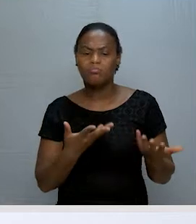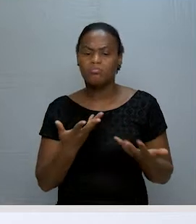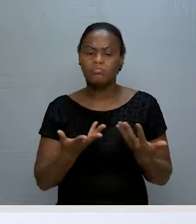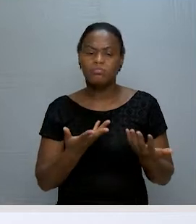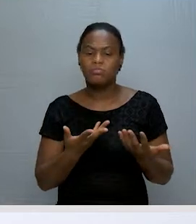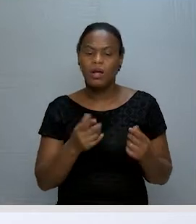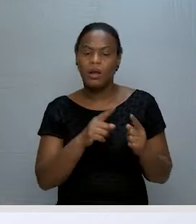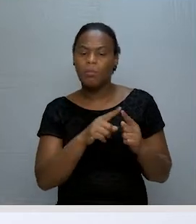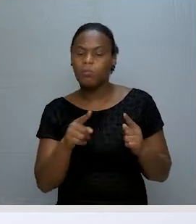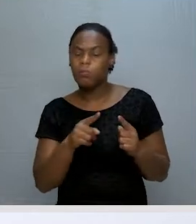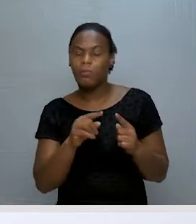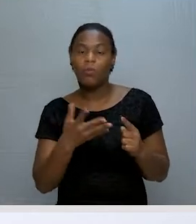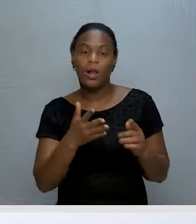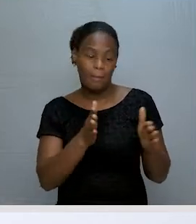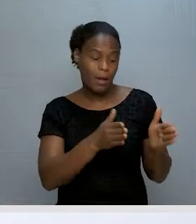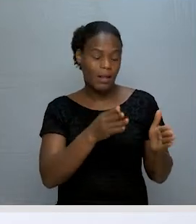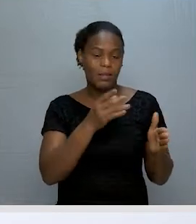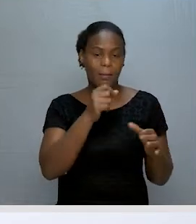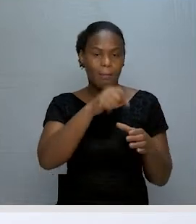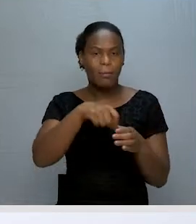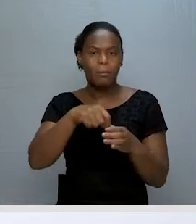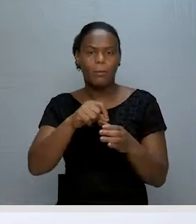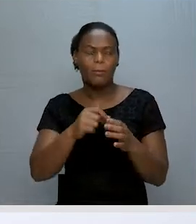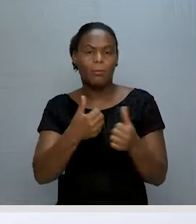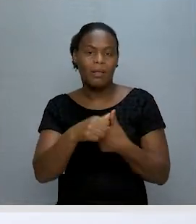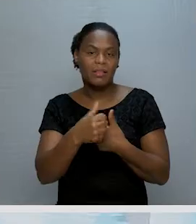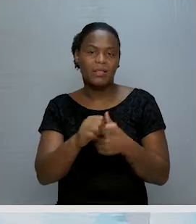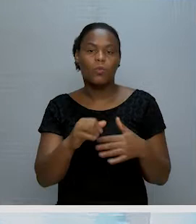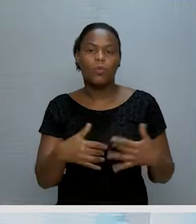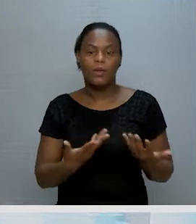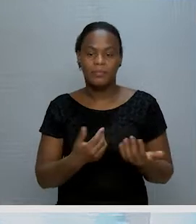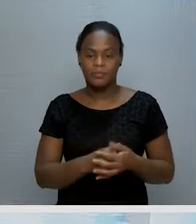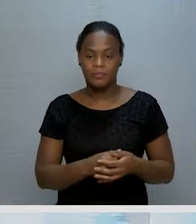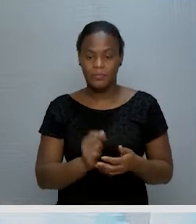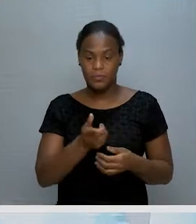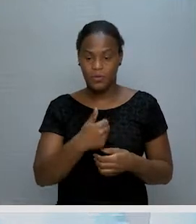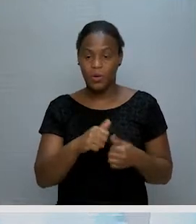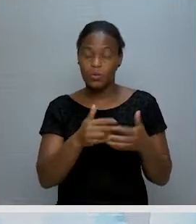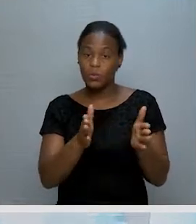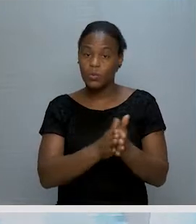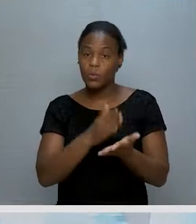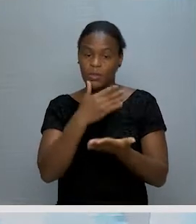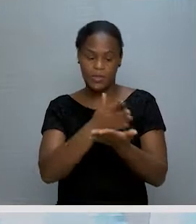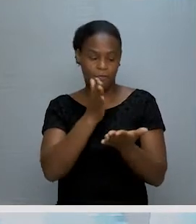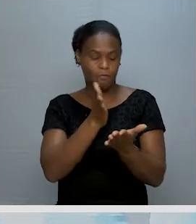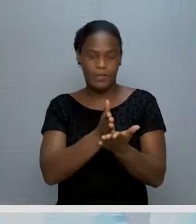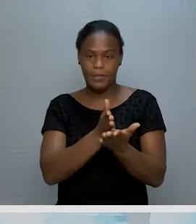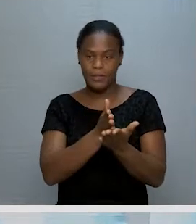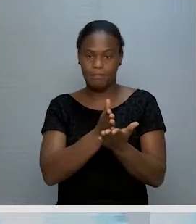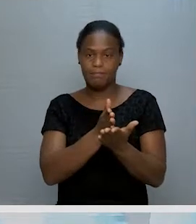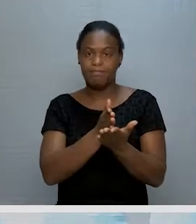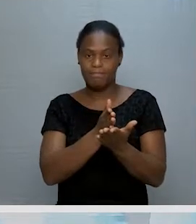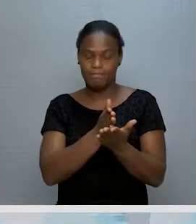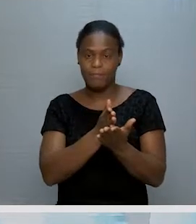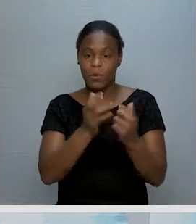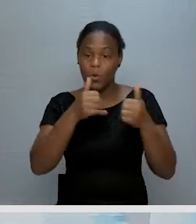porção que foi plantada com batatas. Temos o todo, que foi dividido em